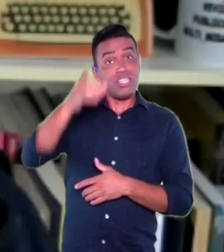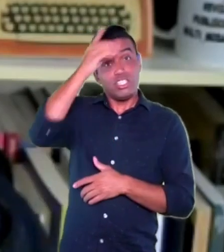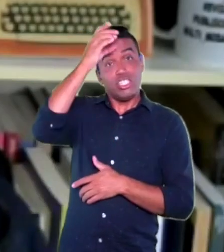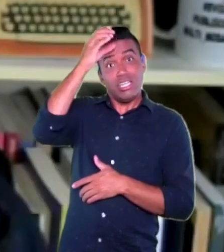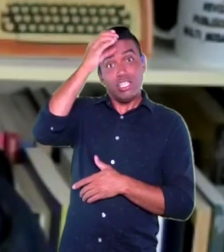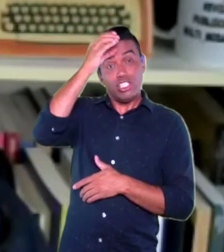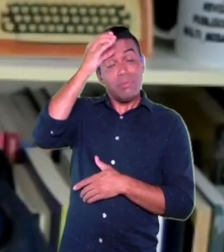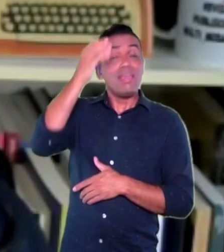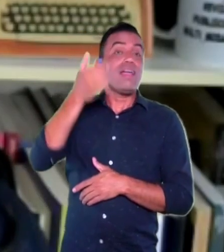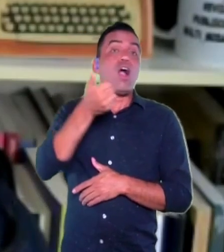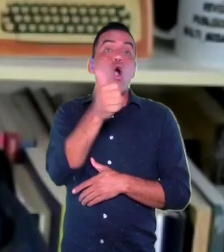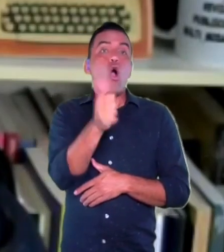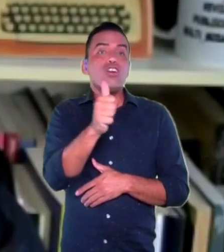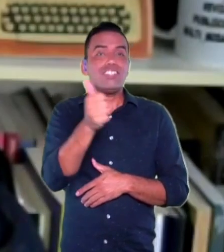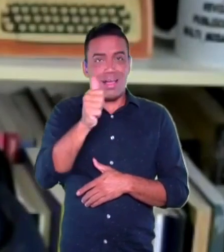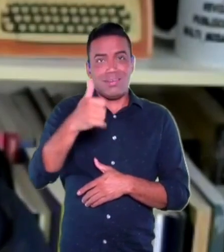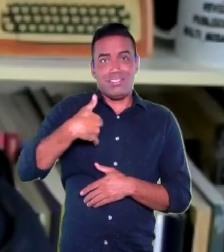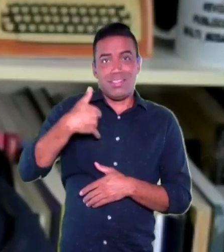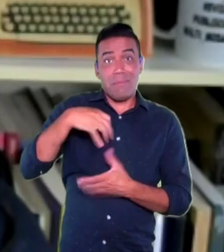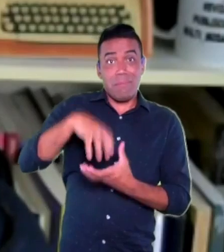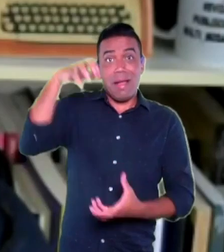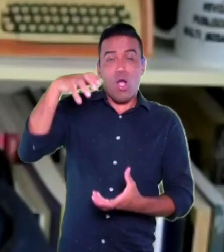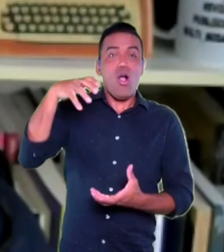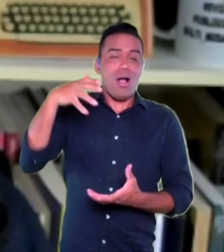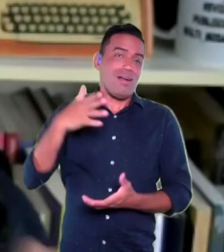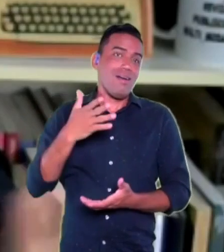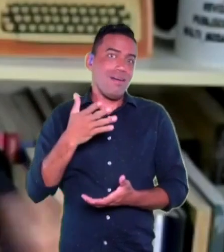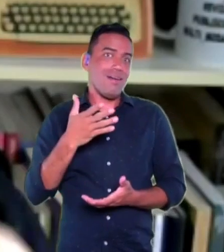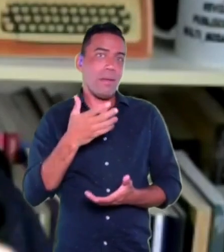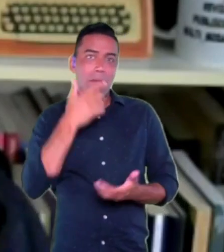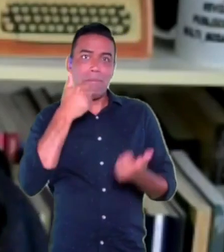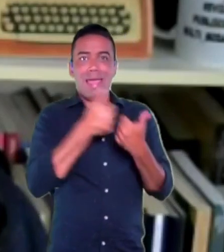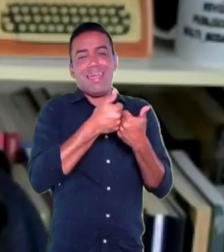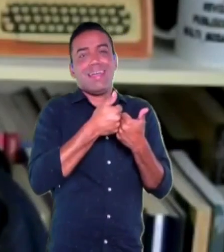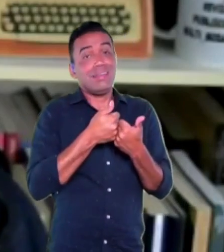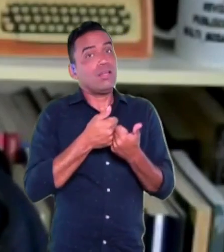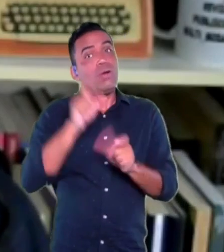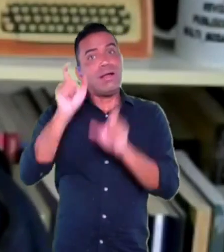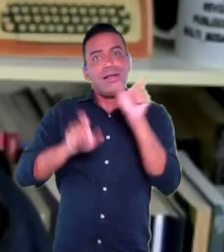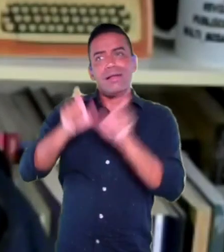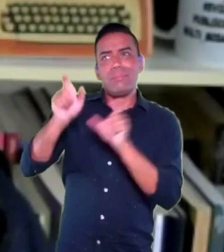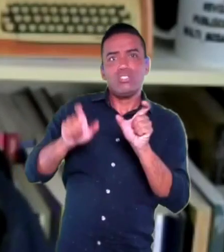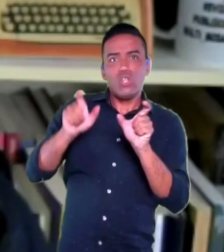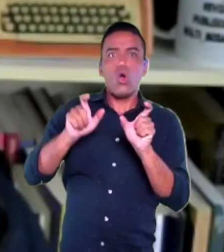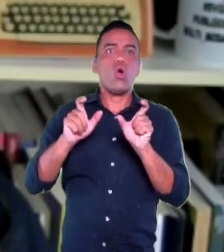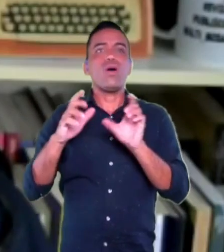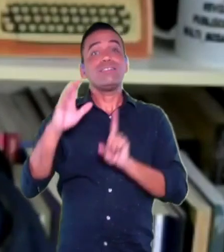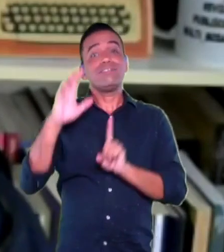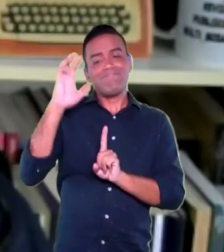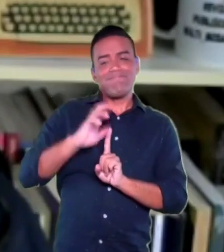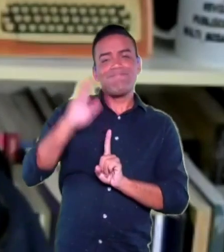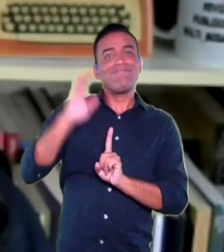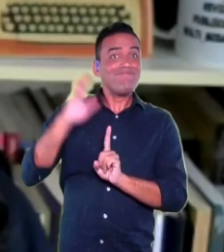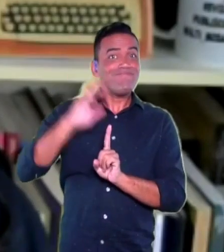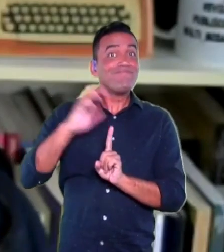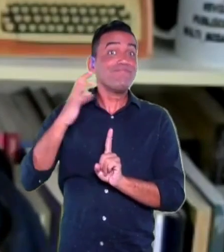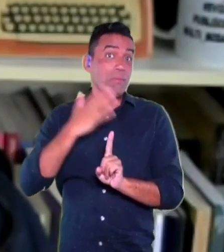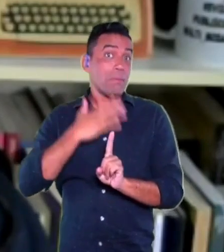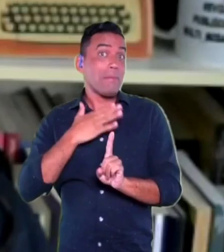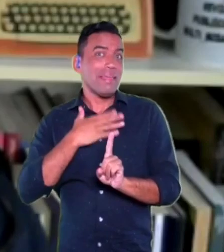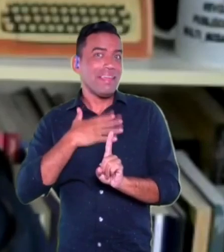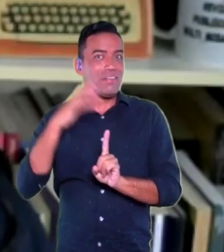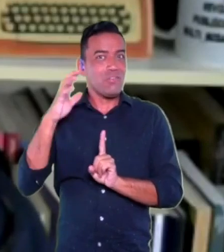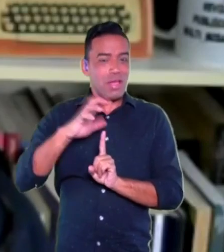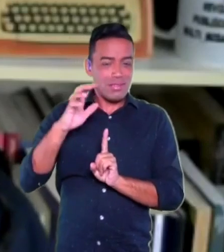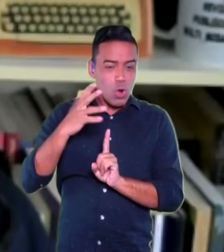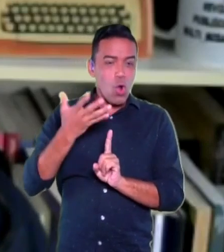ela me emprestou muita coisa também. São as pessoas que tiveram mais influência sobre essa trilha